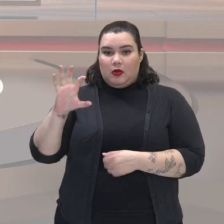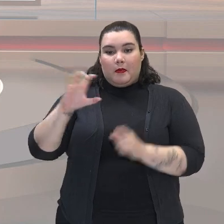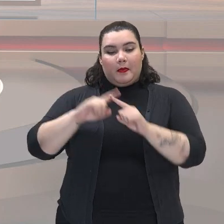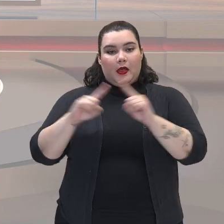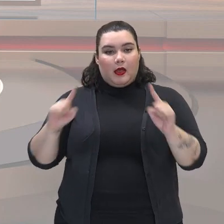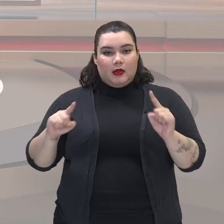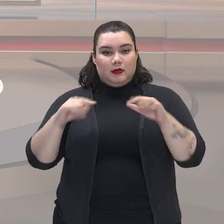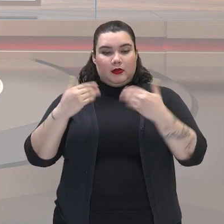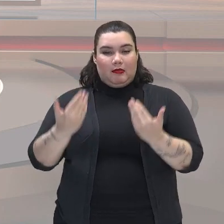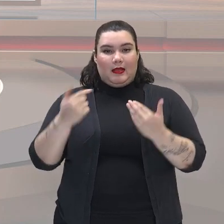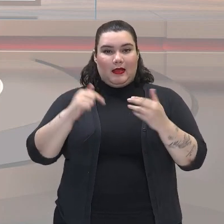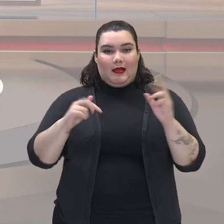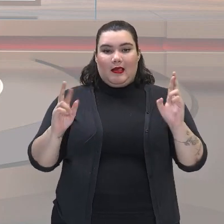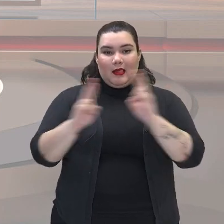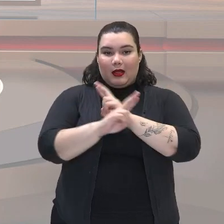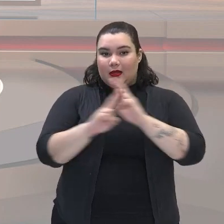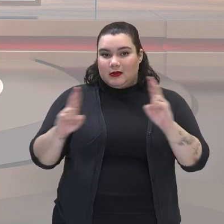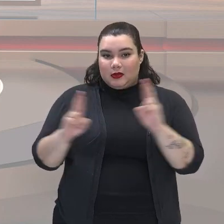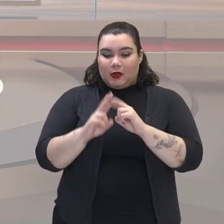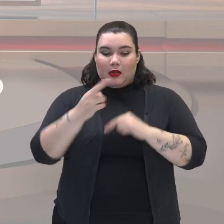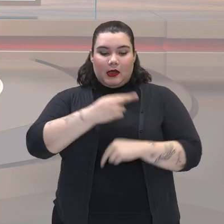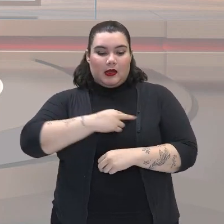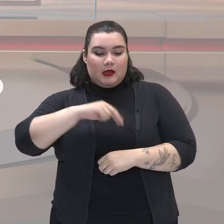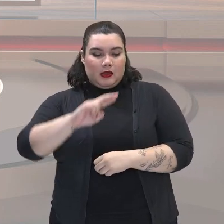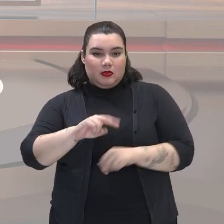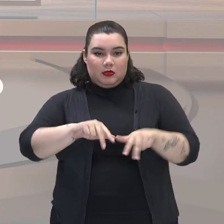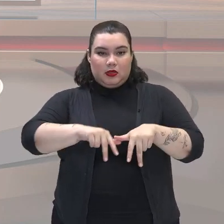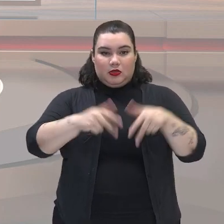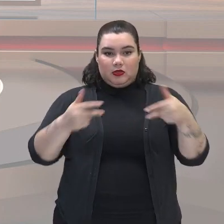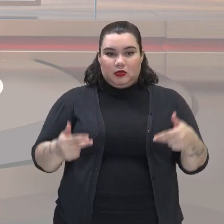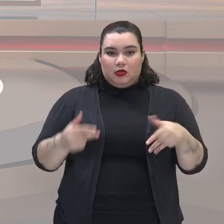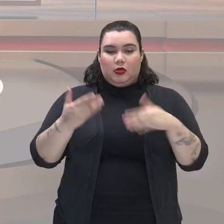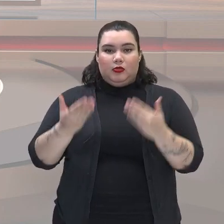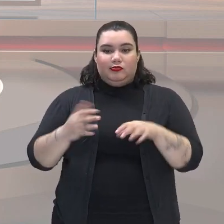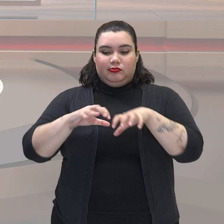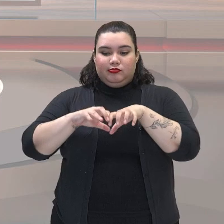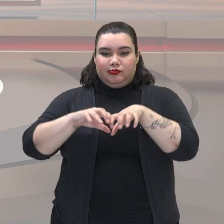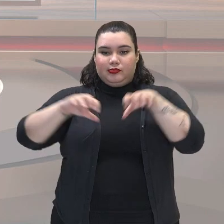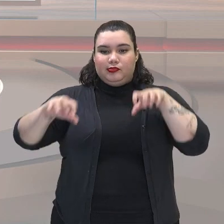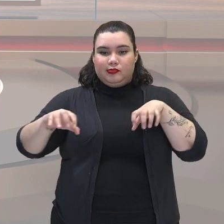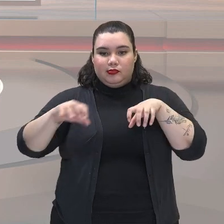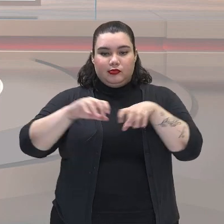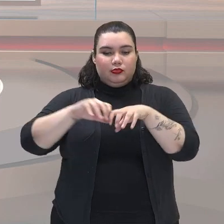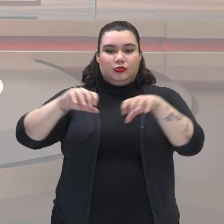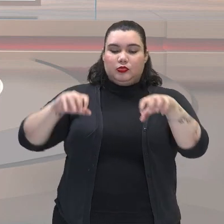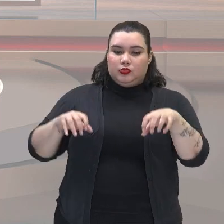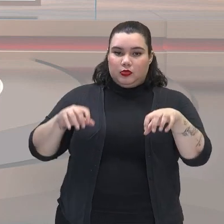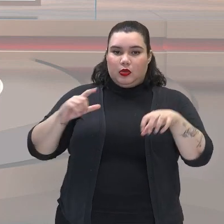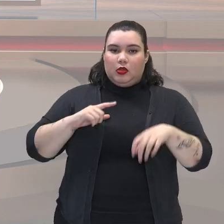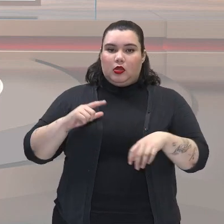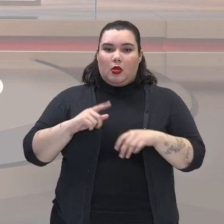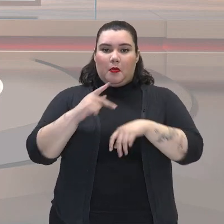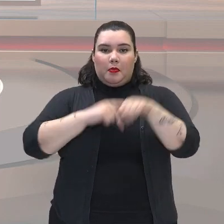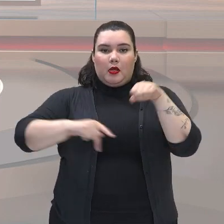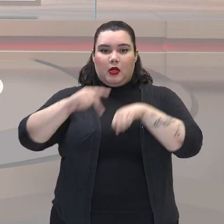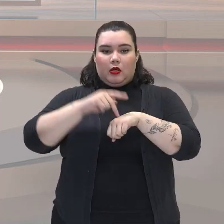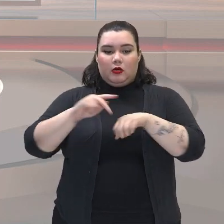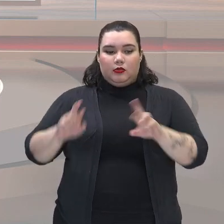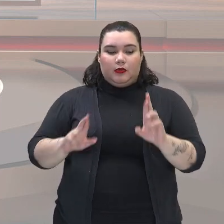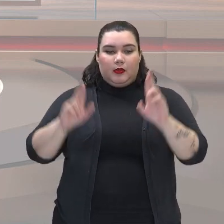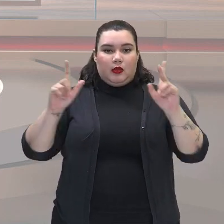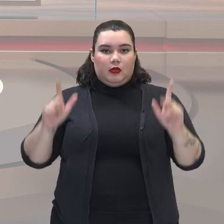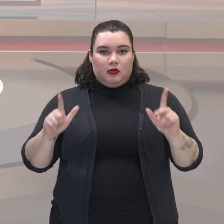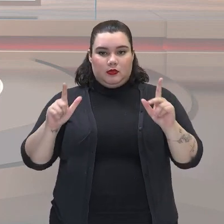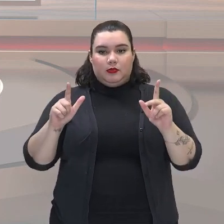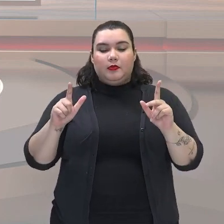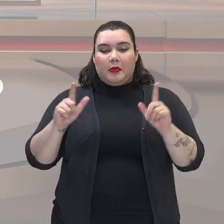Por conta dessas relações de religião e etnicidade, elas acabaram se separando e formando dois países distintos, Índia e